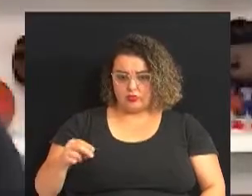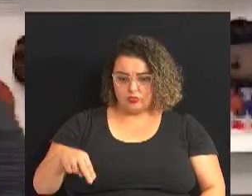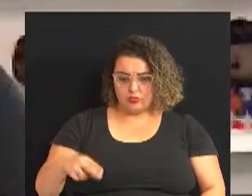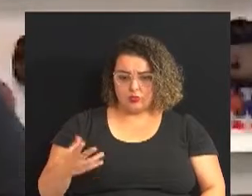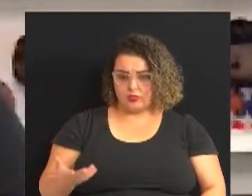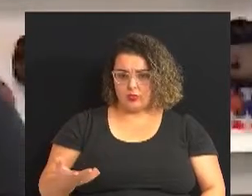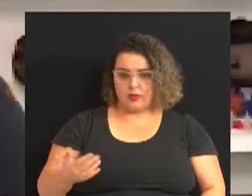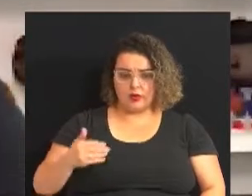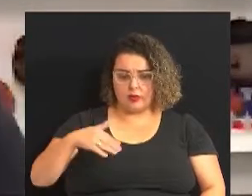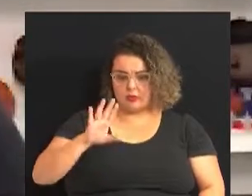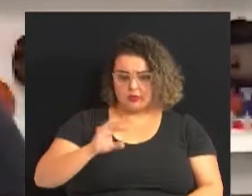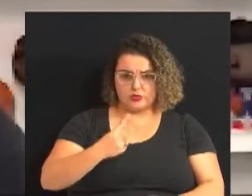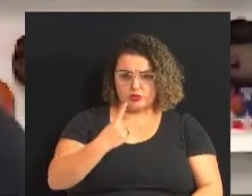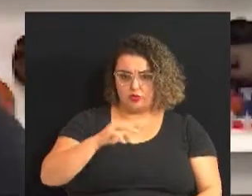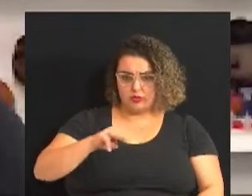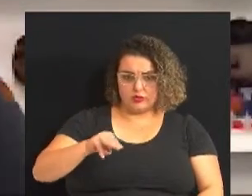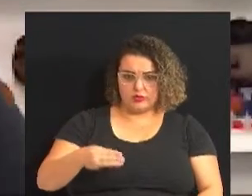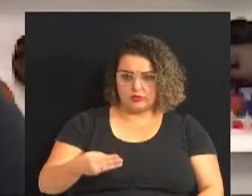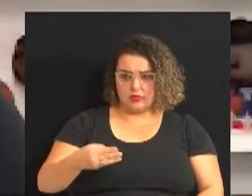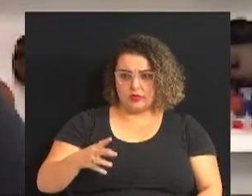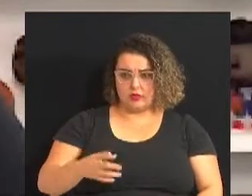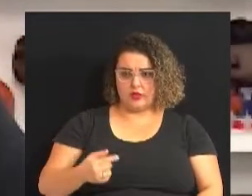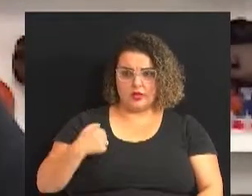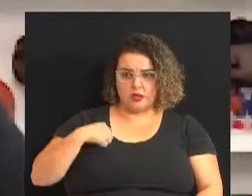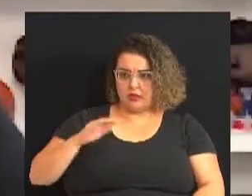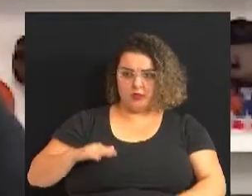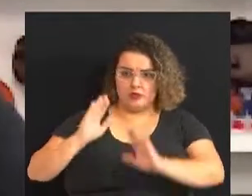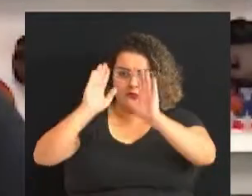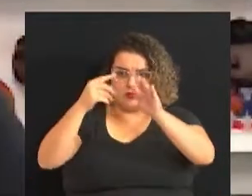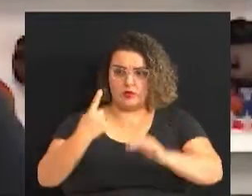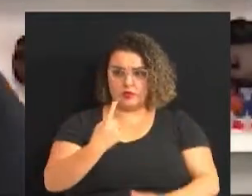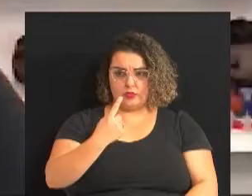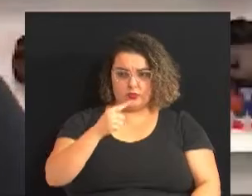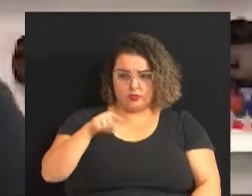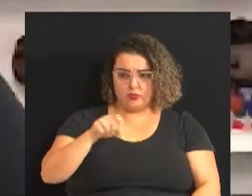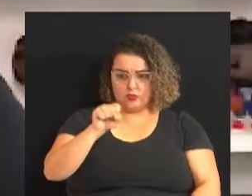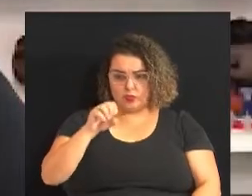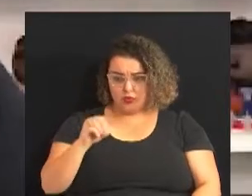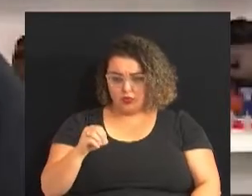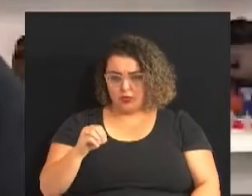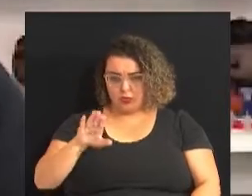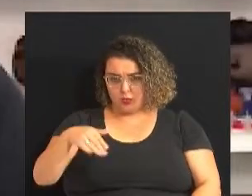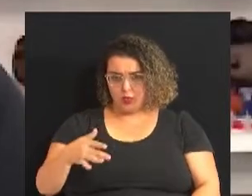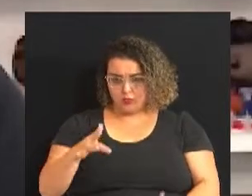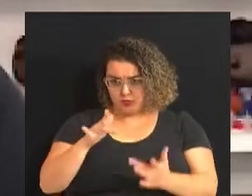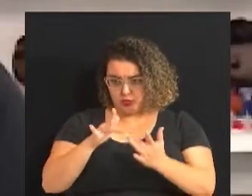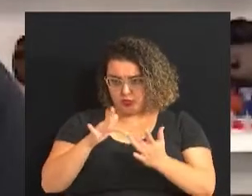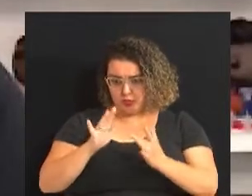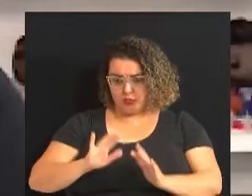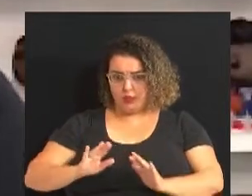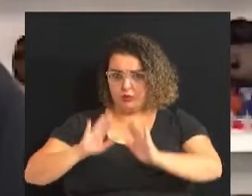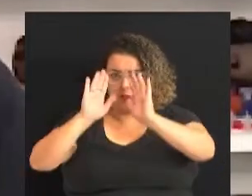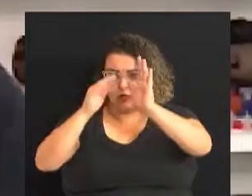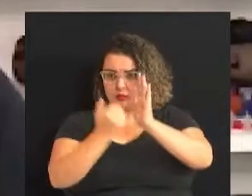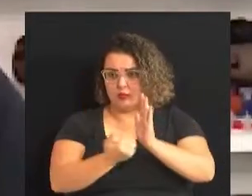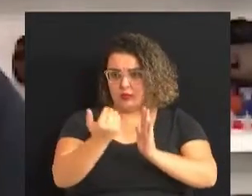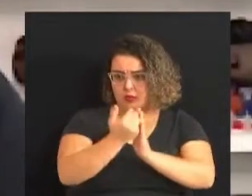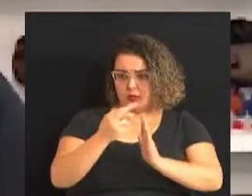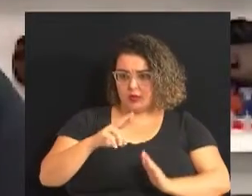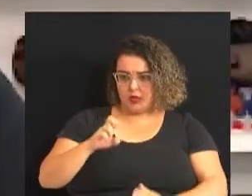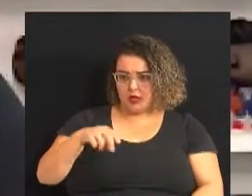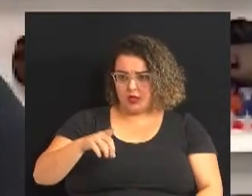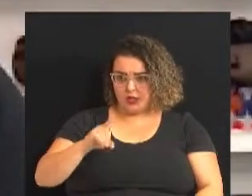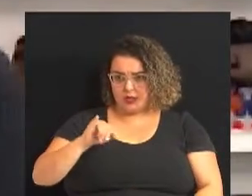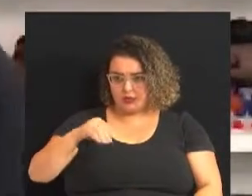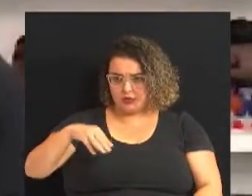metros de altura. Eu mesmo não fui jogar basquete, porque eu com 1,80 m, quando eu tive contato com basquete de alto rendimento aqui no Ibirapuera no início dos